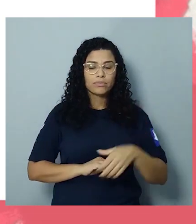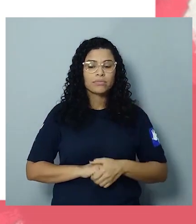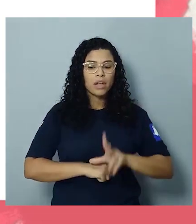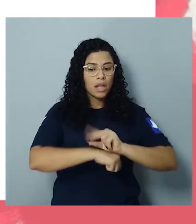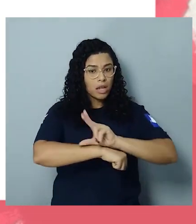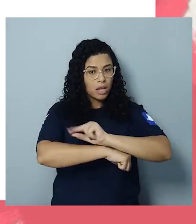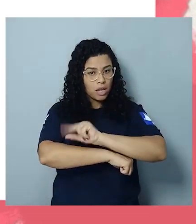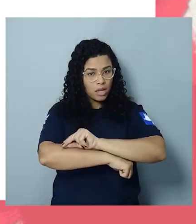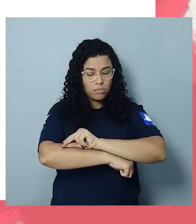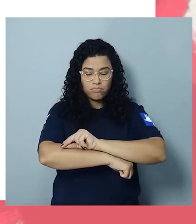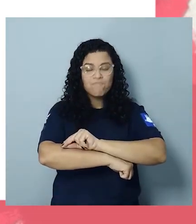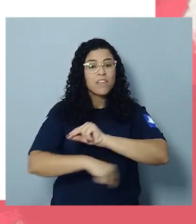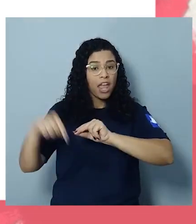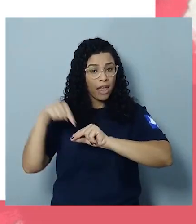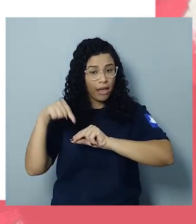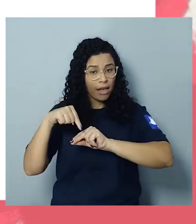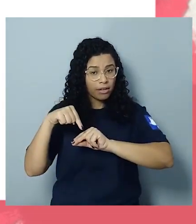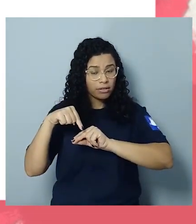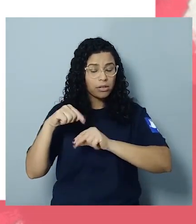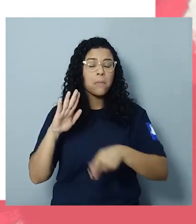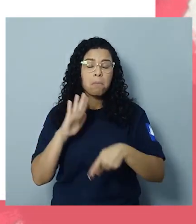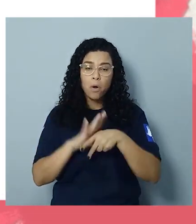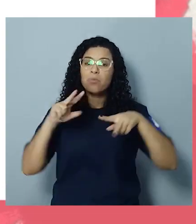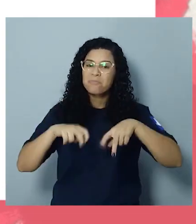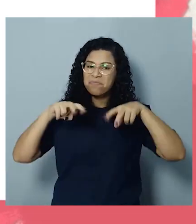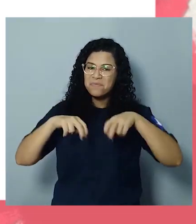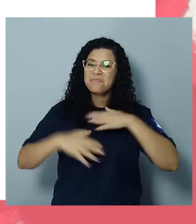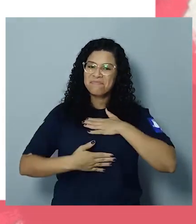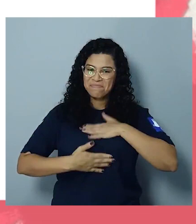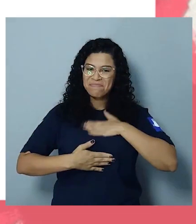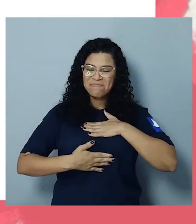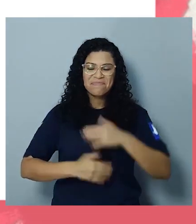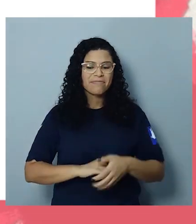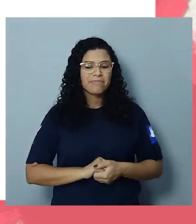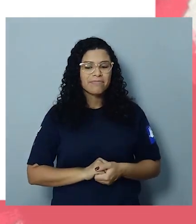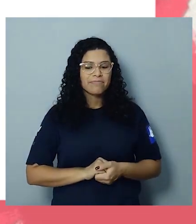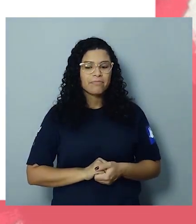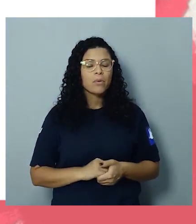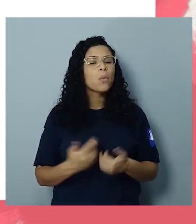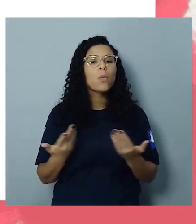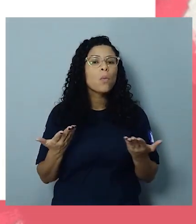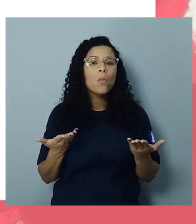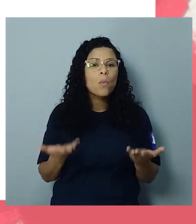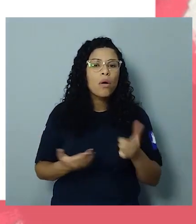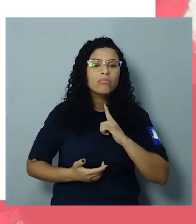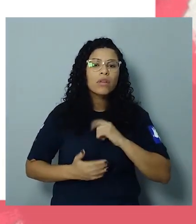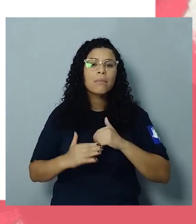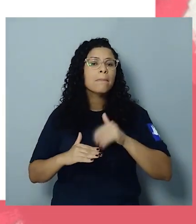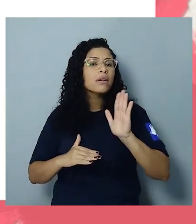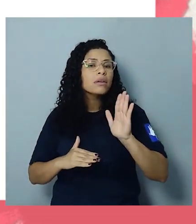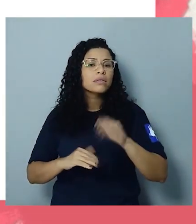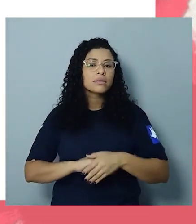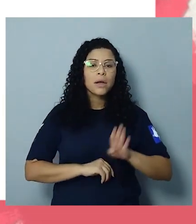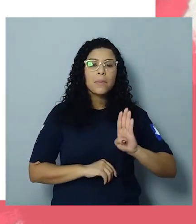brillo esse a gente já falou que vai colocar no time dos bichos que gostam de pular ai com mais